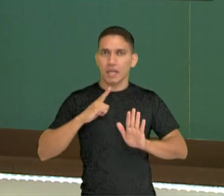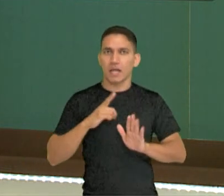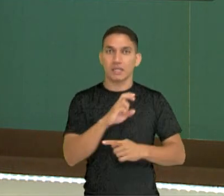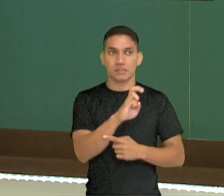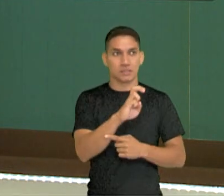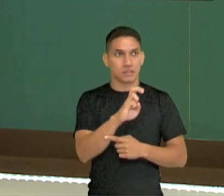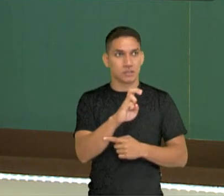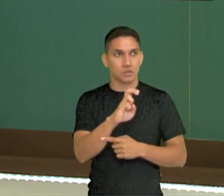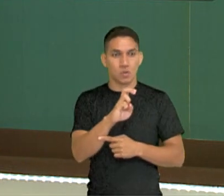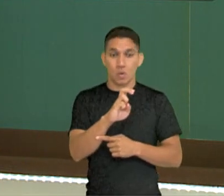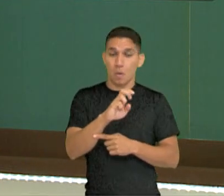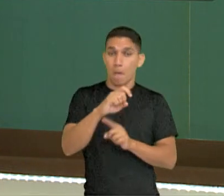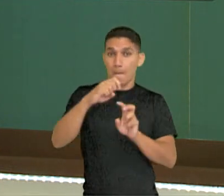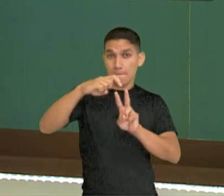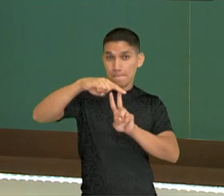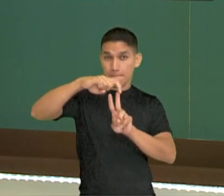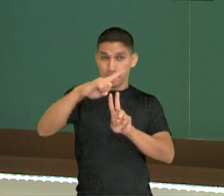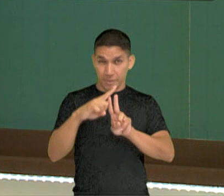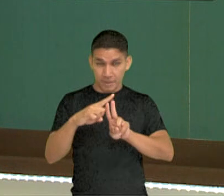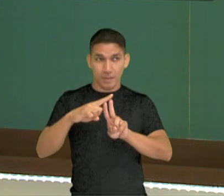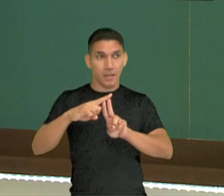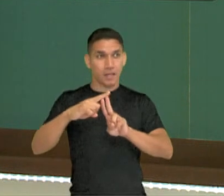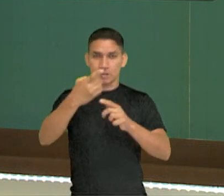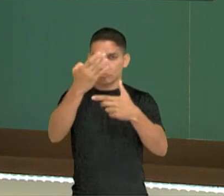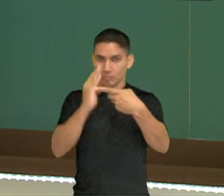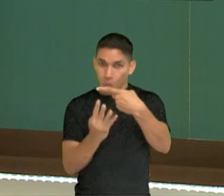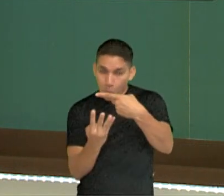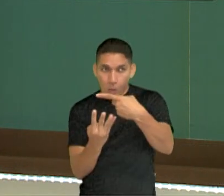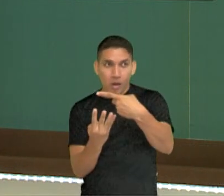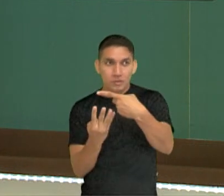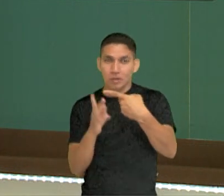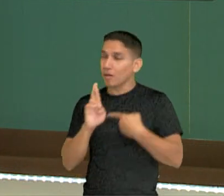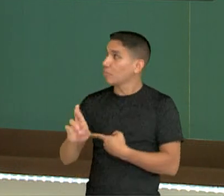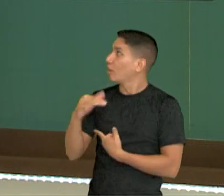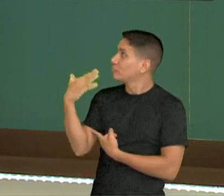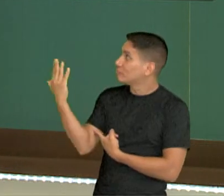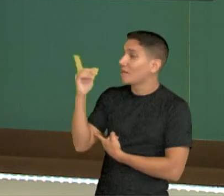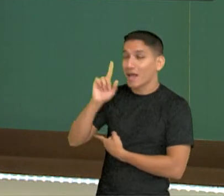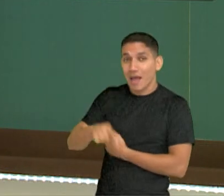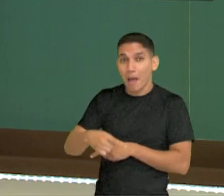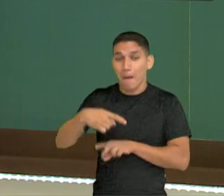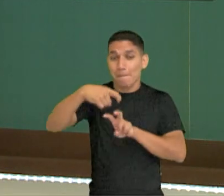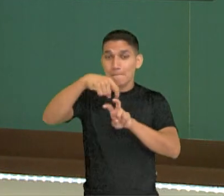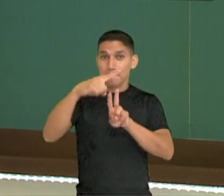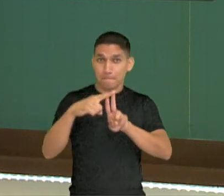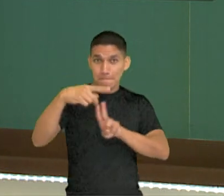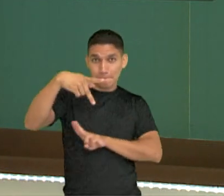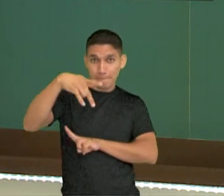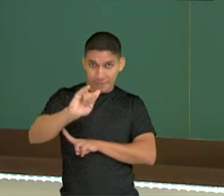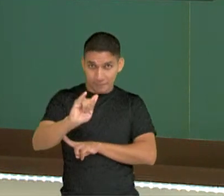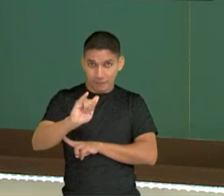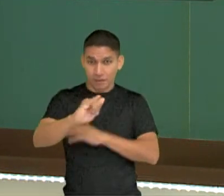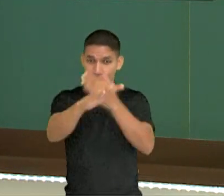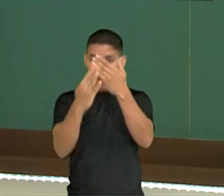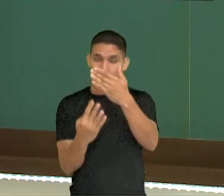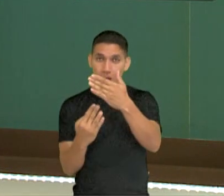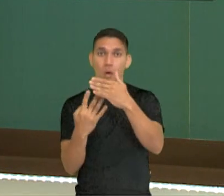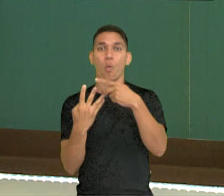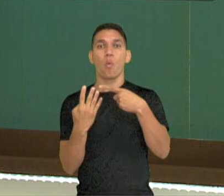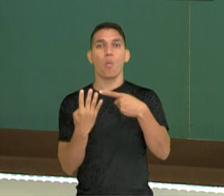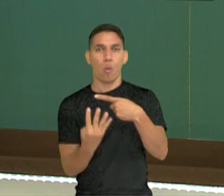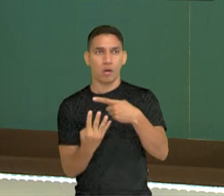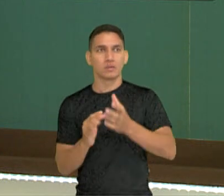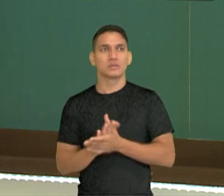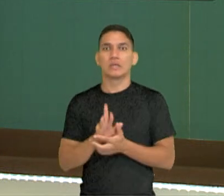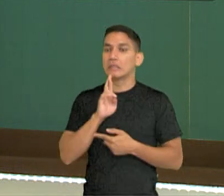π, e cheguei a π sobre 4. Então, quer dizer que o ângulo de 5π sobre 4, ele